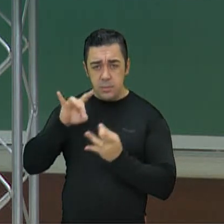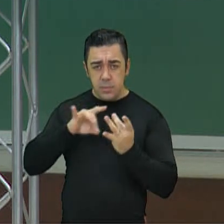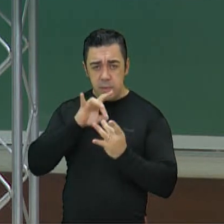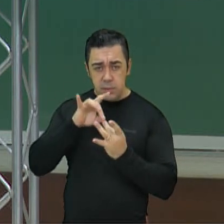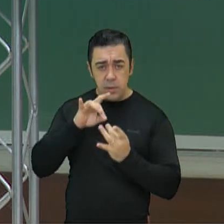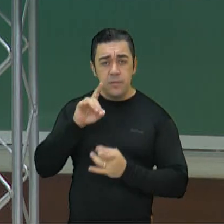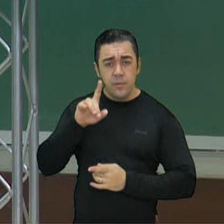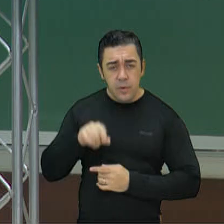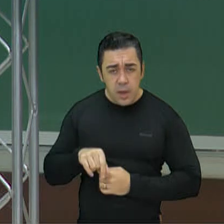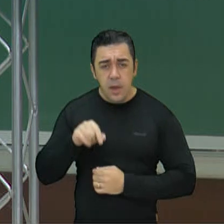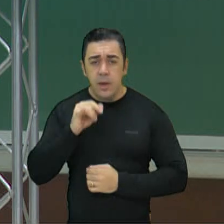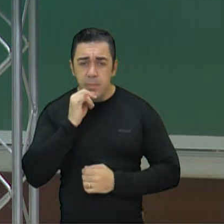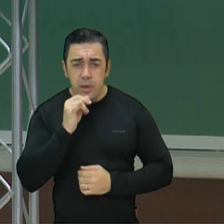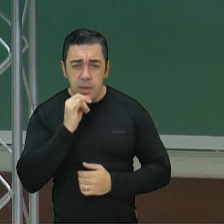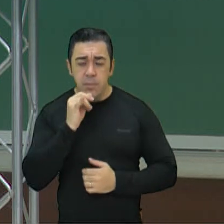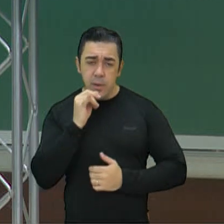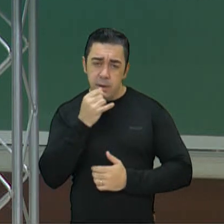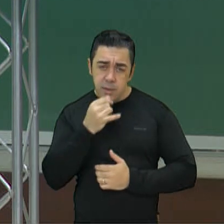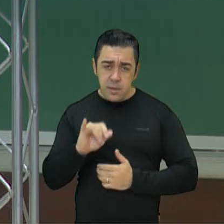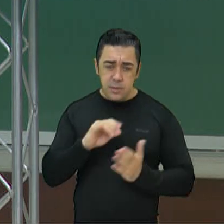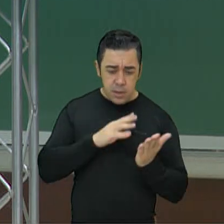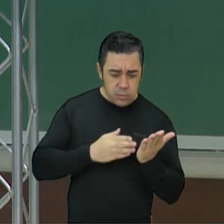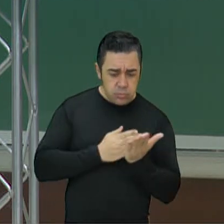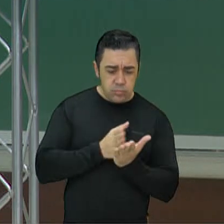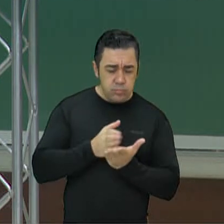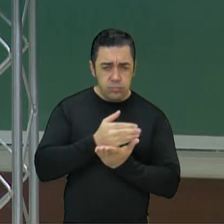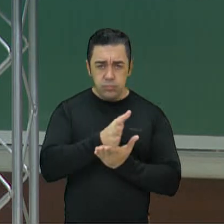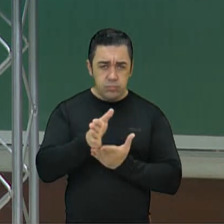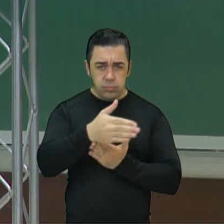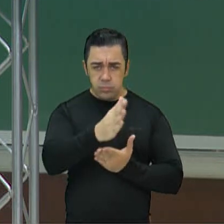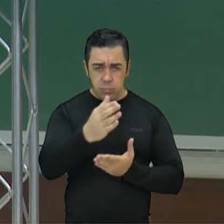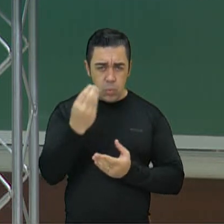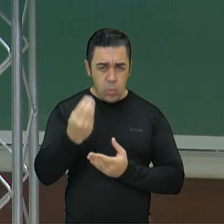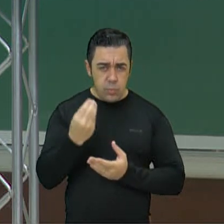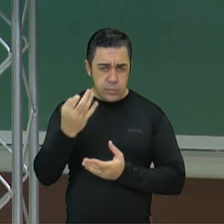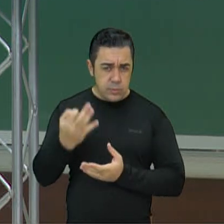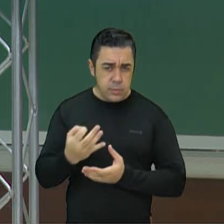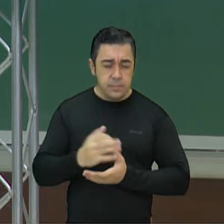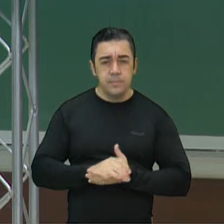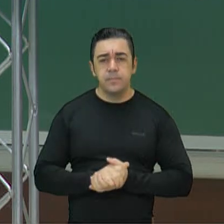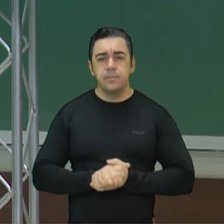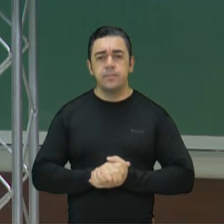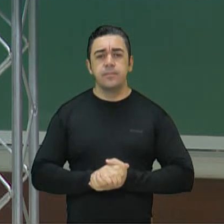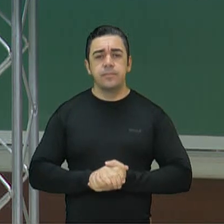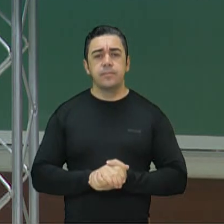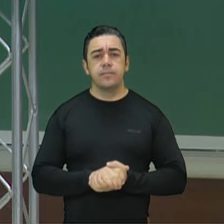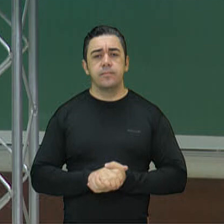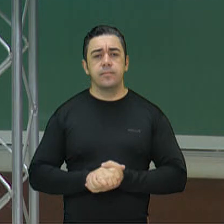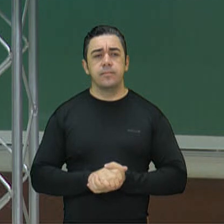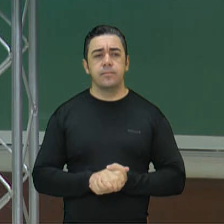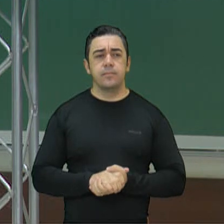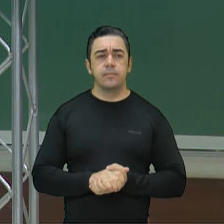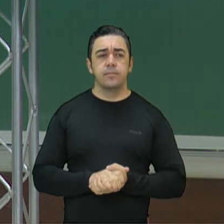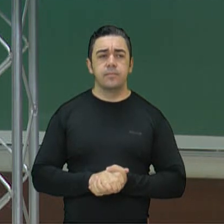a alimentação da corrente elétrica no circuito. Tá?